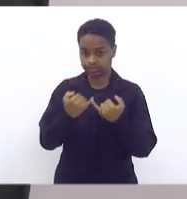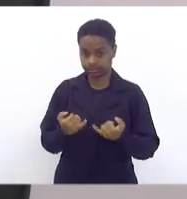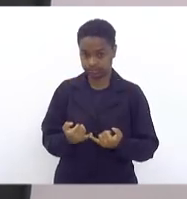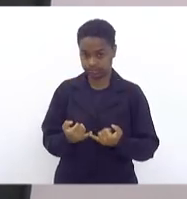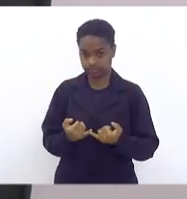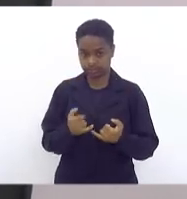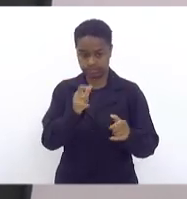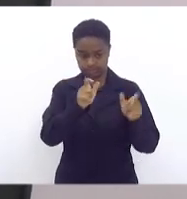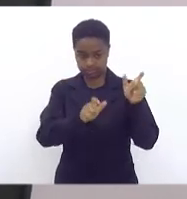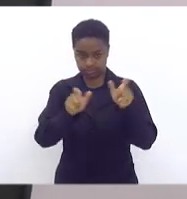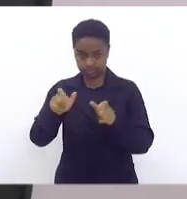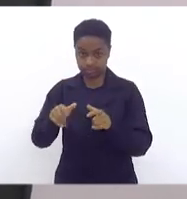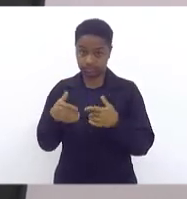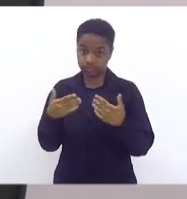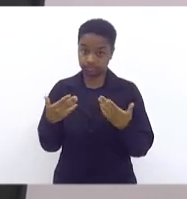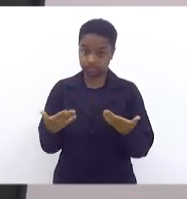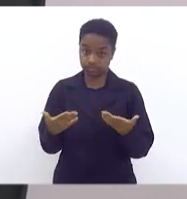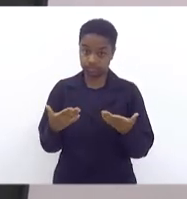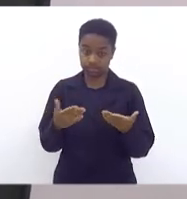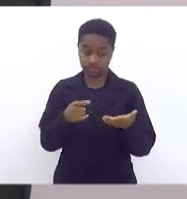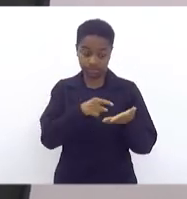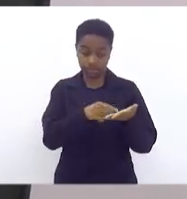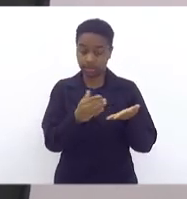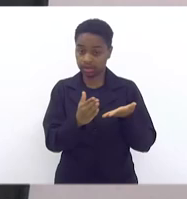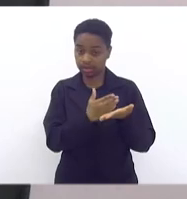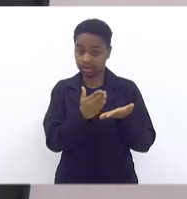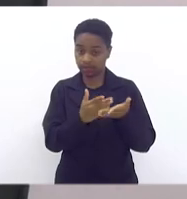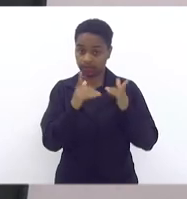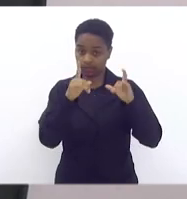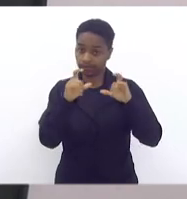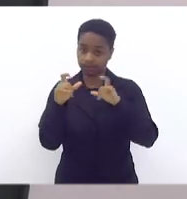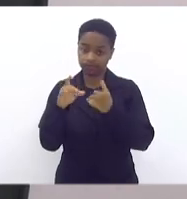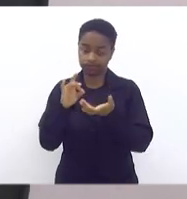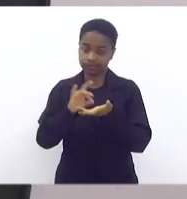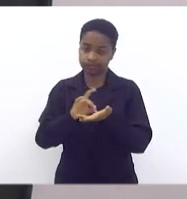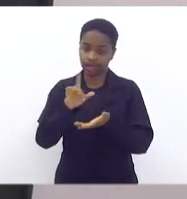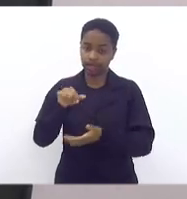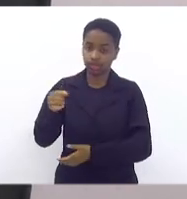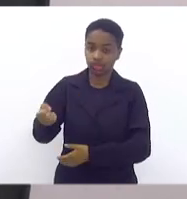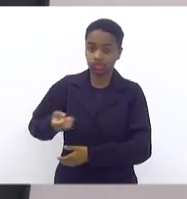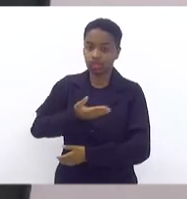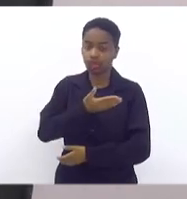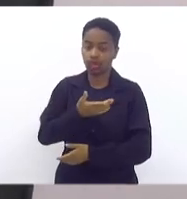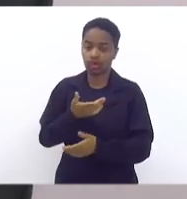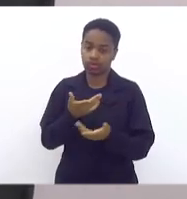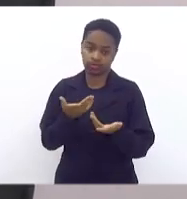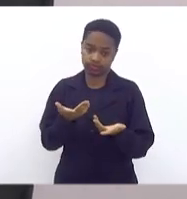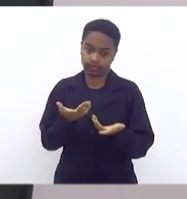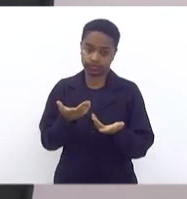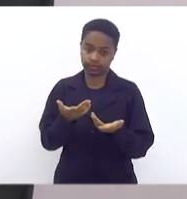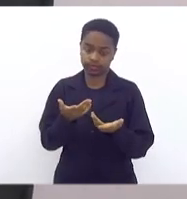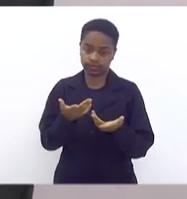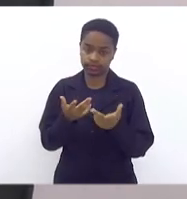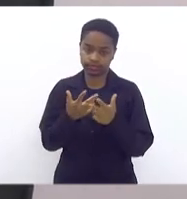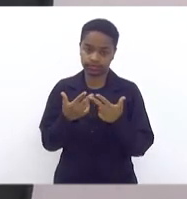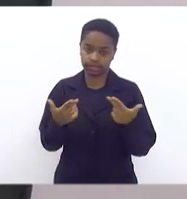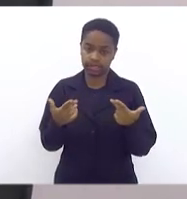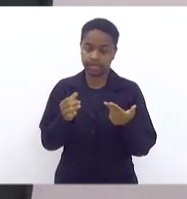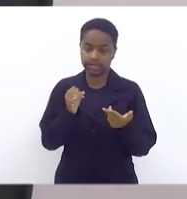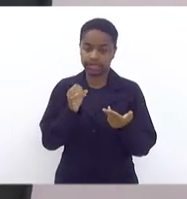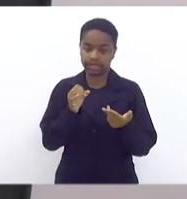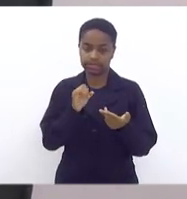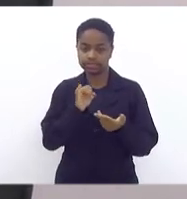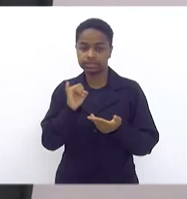si então o álbum de fotografia É de fato uma novidade em termos eh